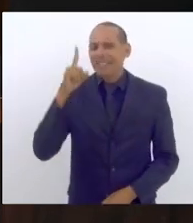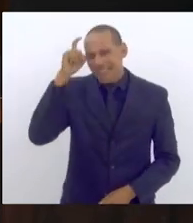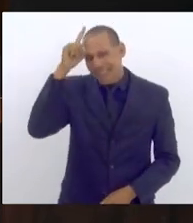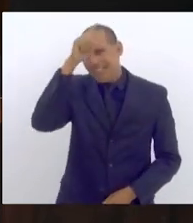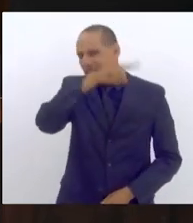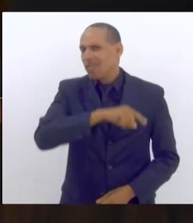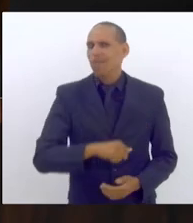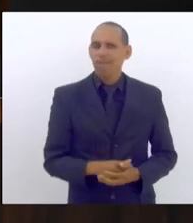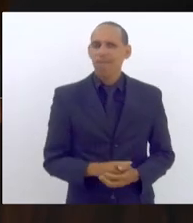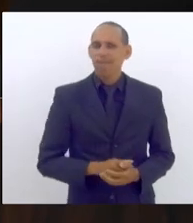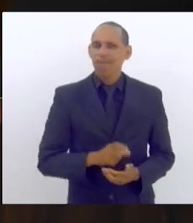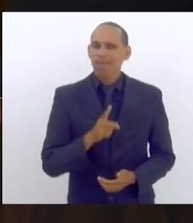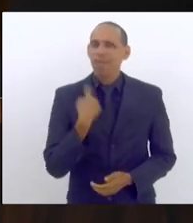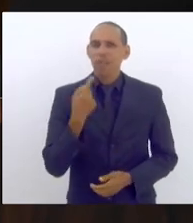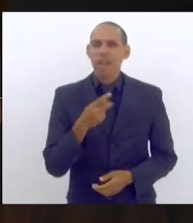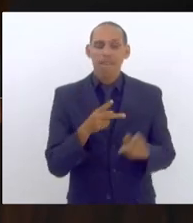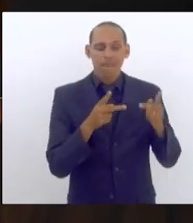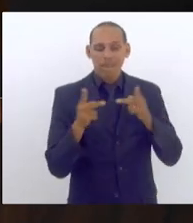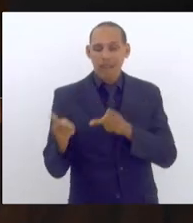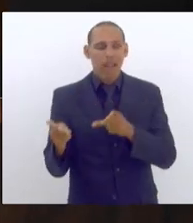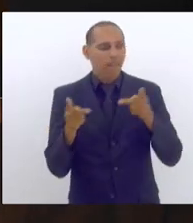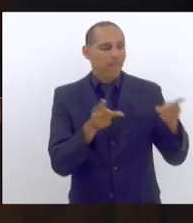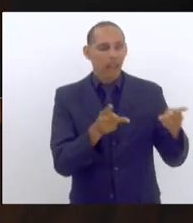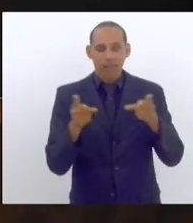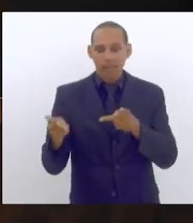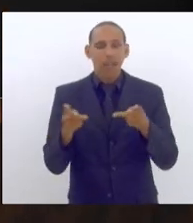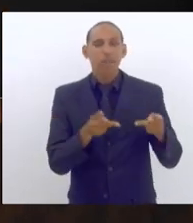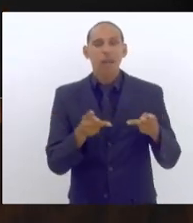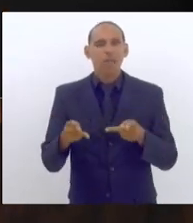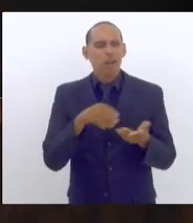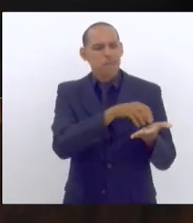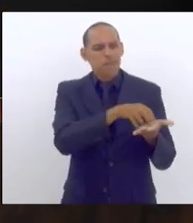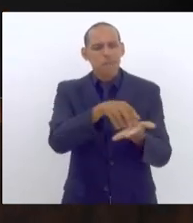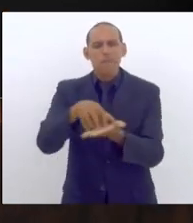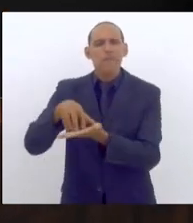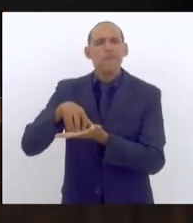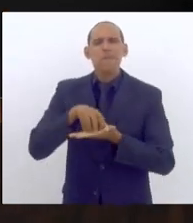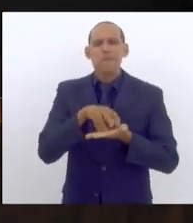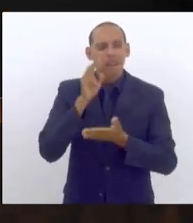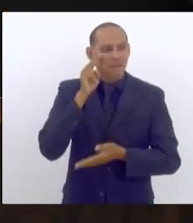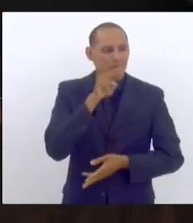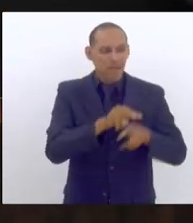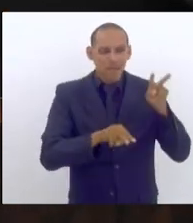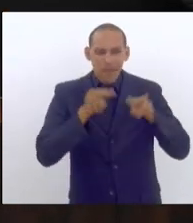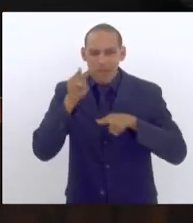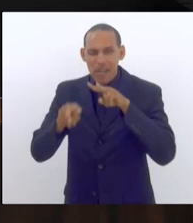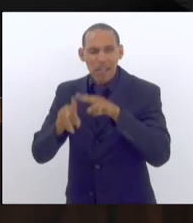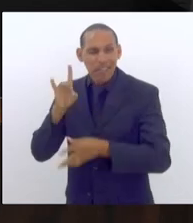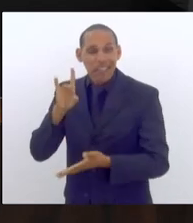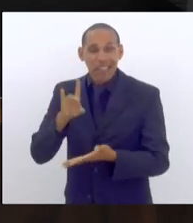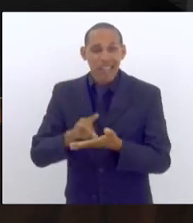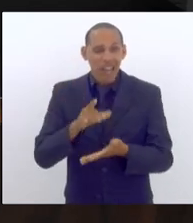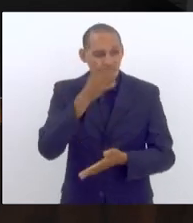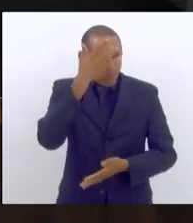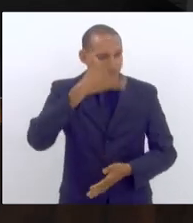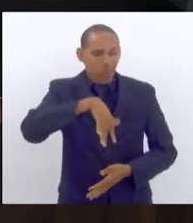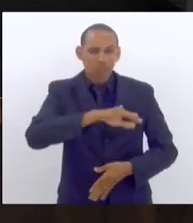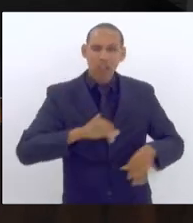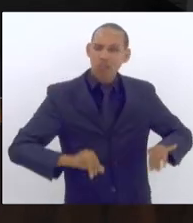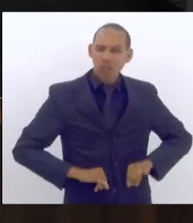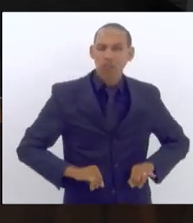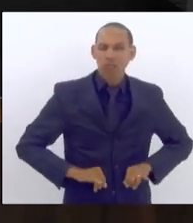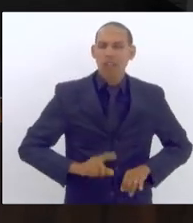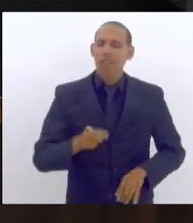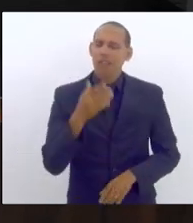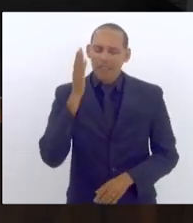difícil, né? A gente pôde ali visitar diversos equipamentos e ver de perto a realidade do sofrimento. Já acompanha o